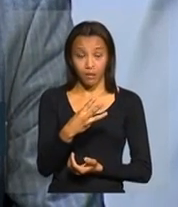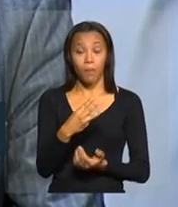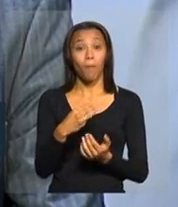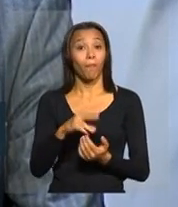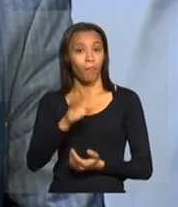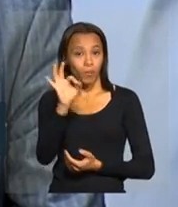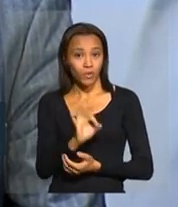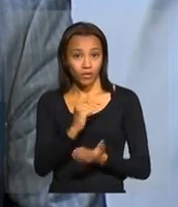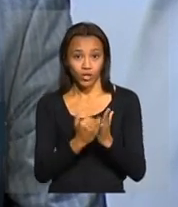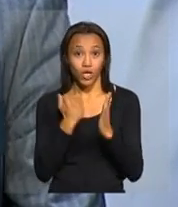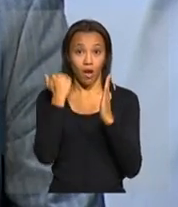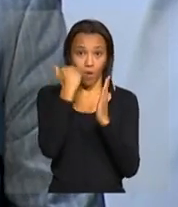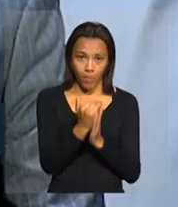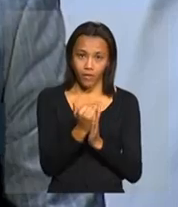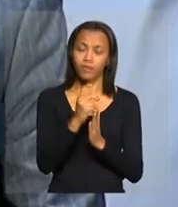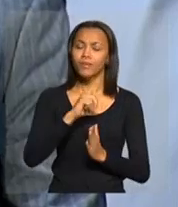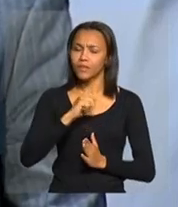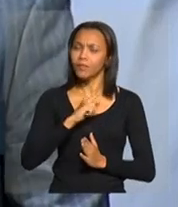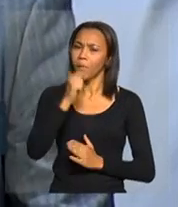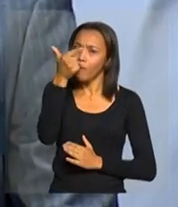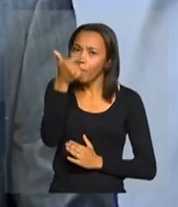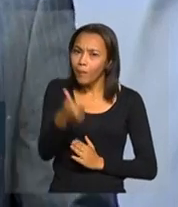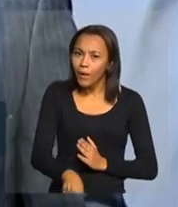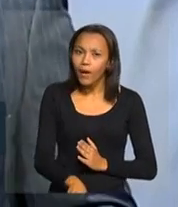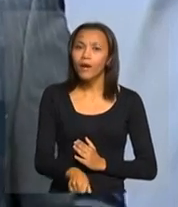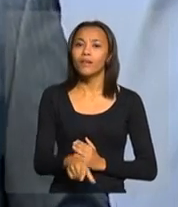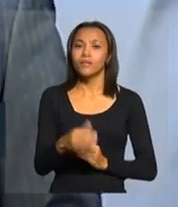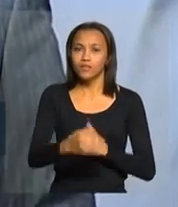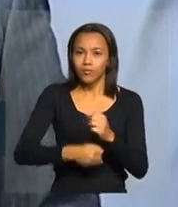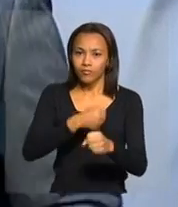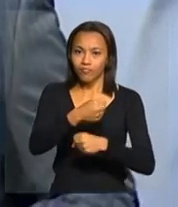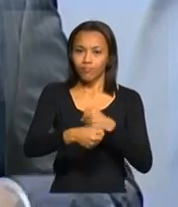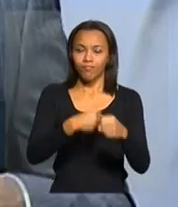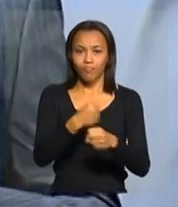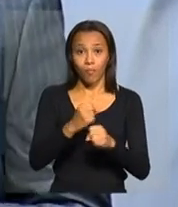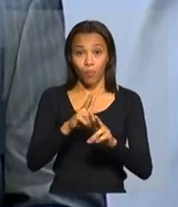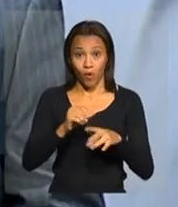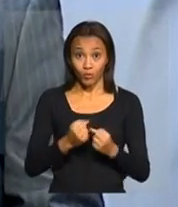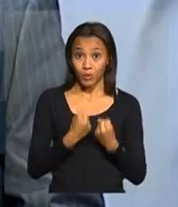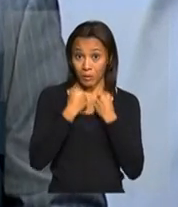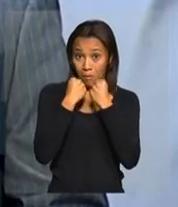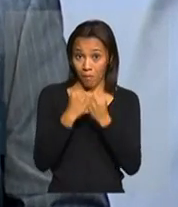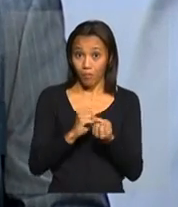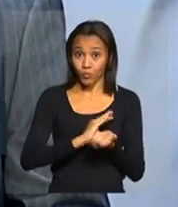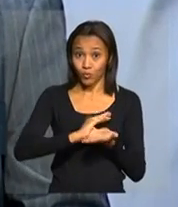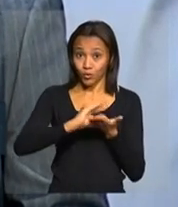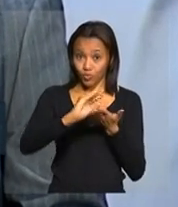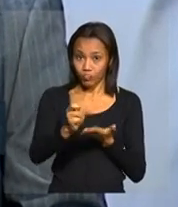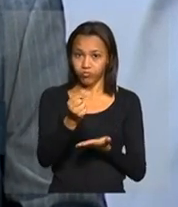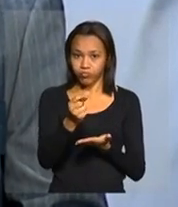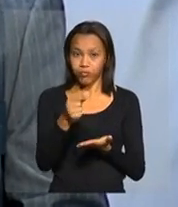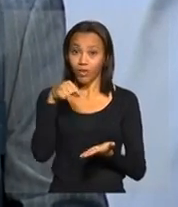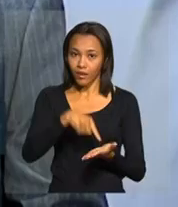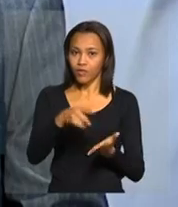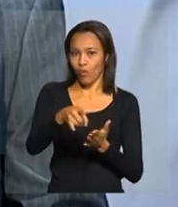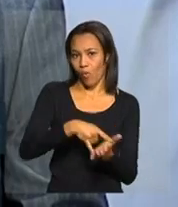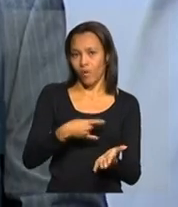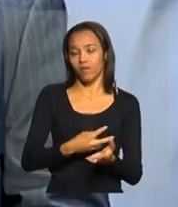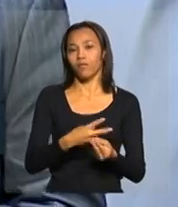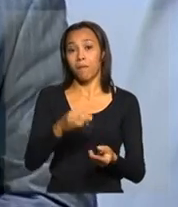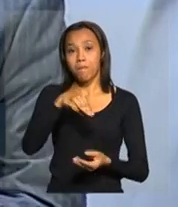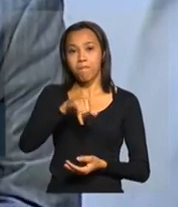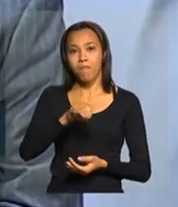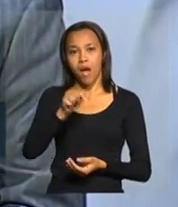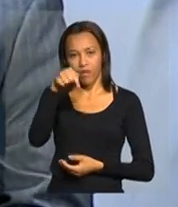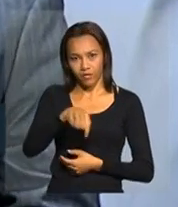primeiro semestre, nós teremos um aumento ainda maior em função dos impactos financeiros dessa nova portaria que nós editamos em maio desse